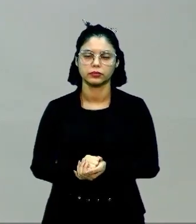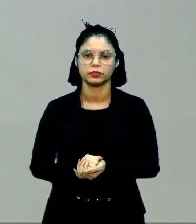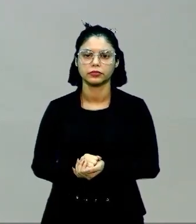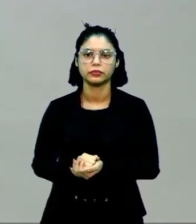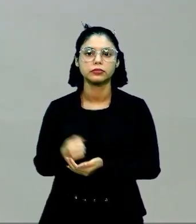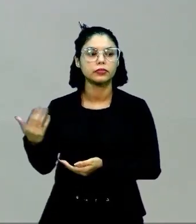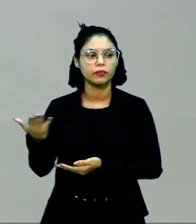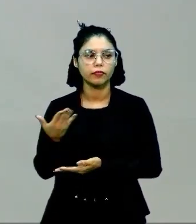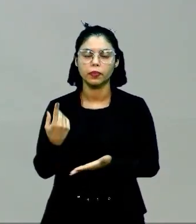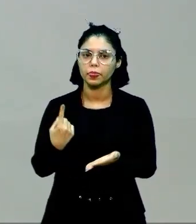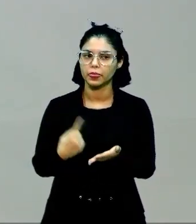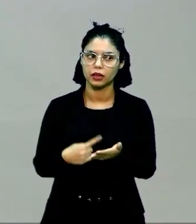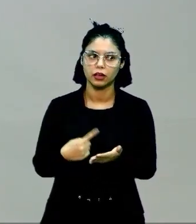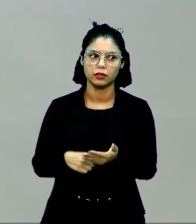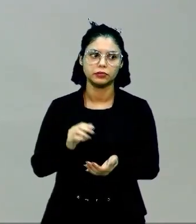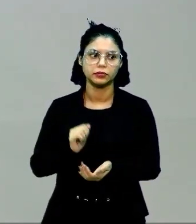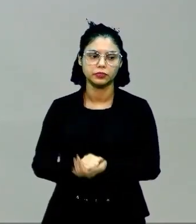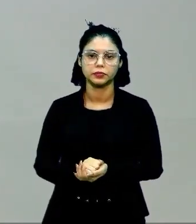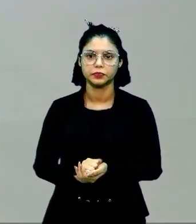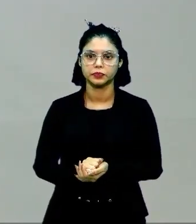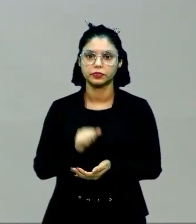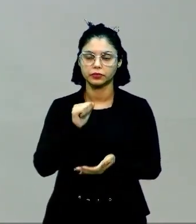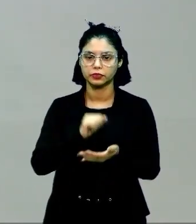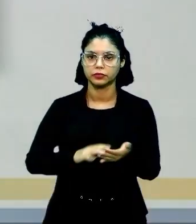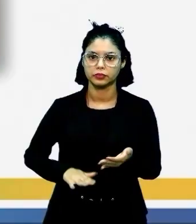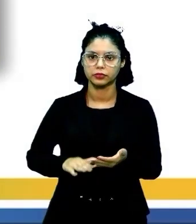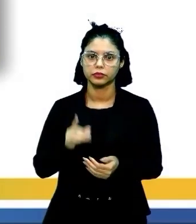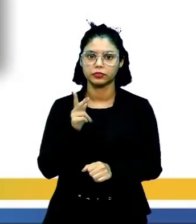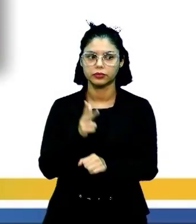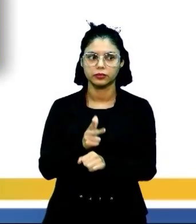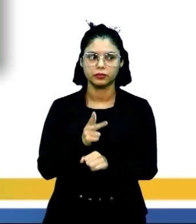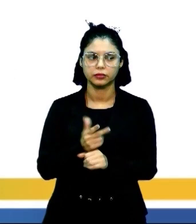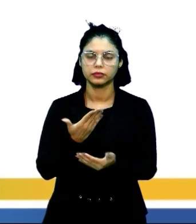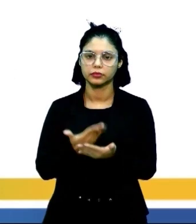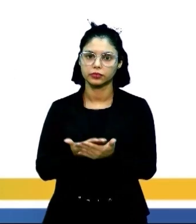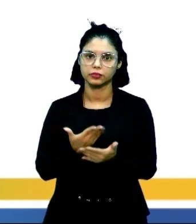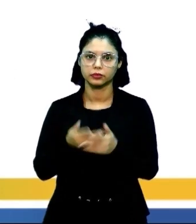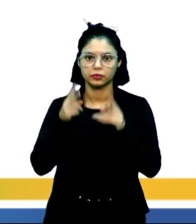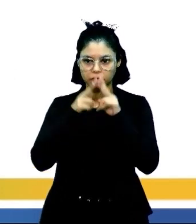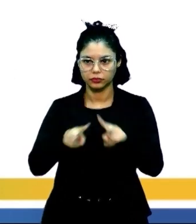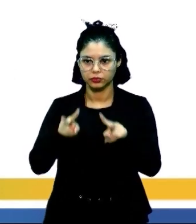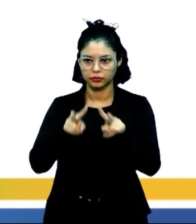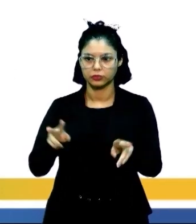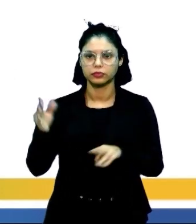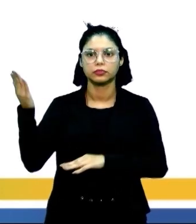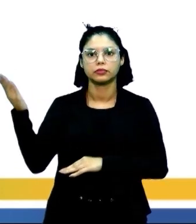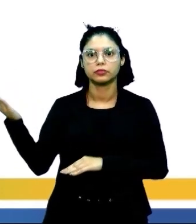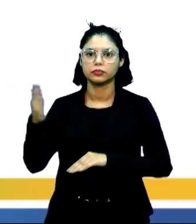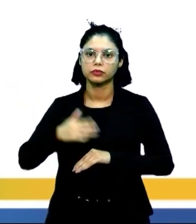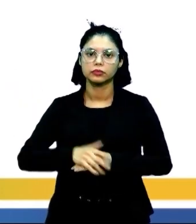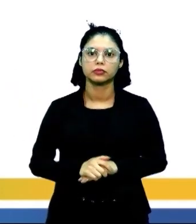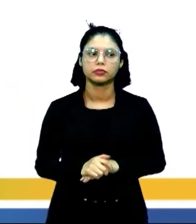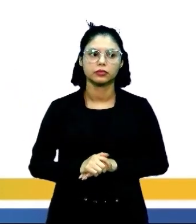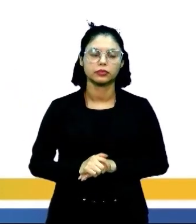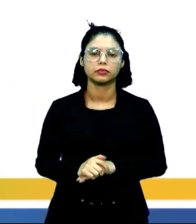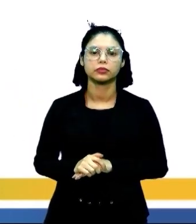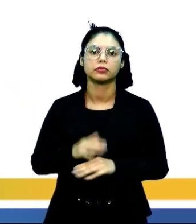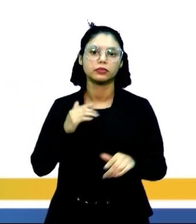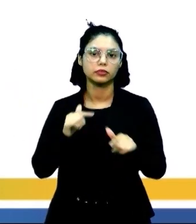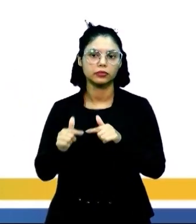base nessas considerações, vamos ao exercitando da nossa videoaula. Visualizem em tela. Nós